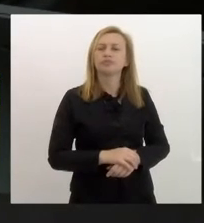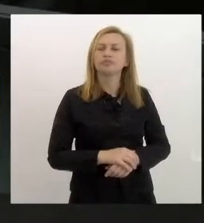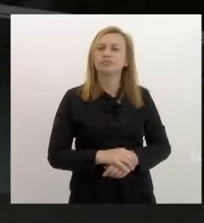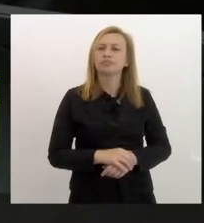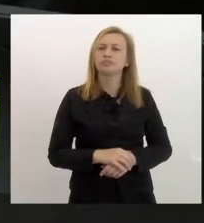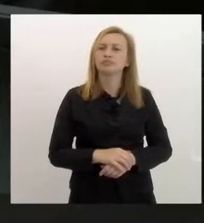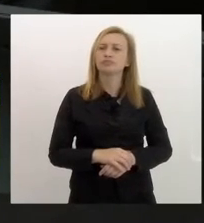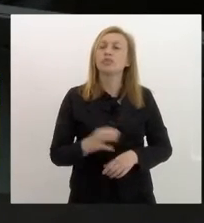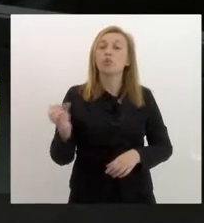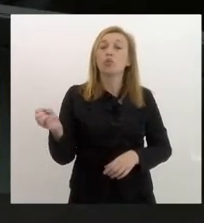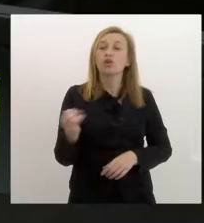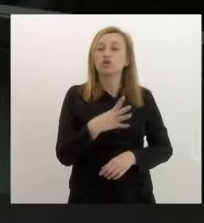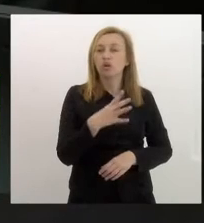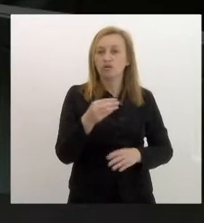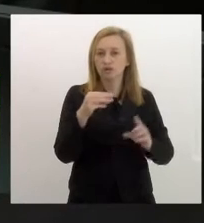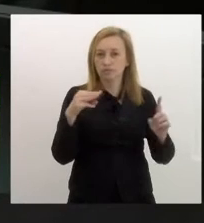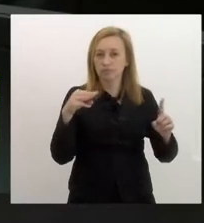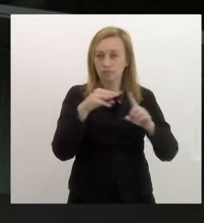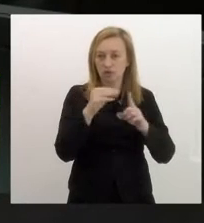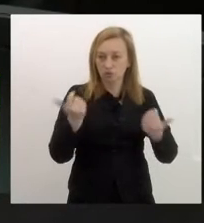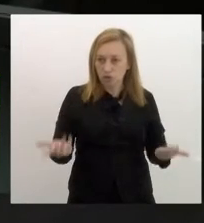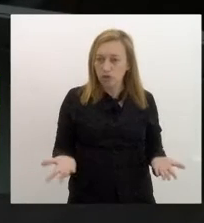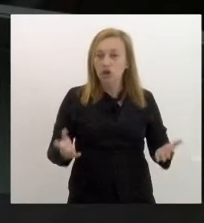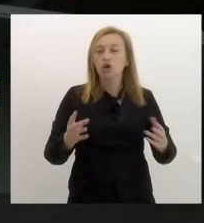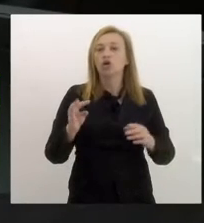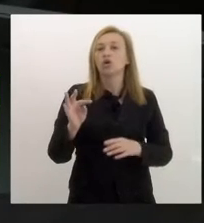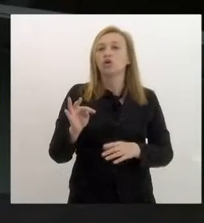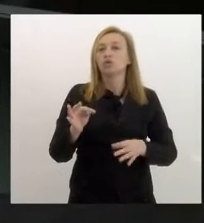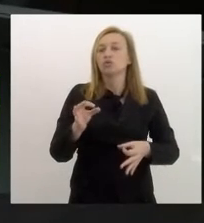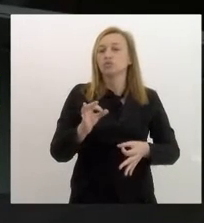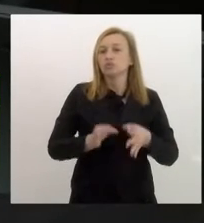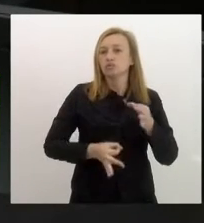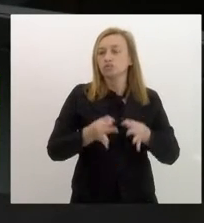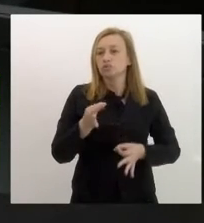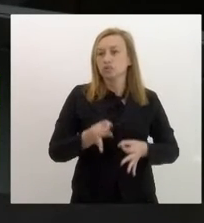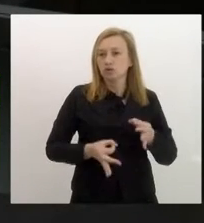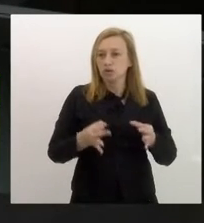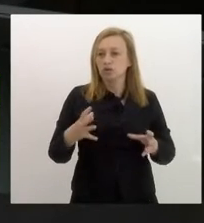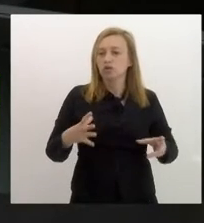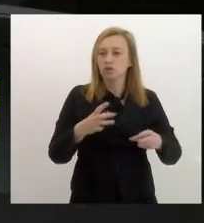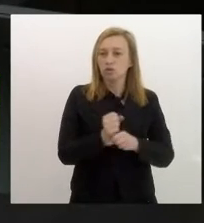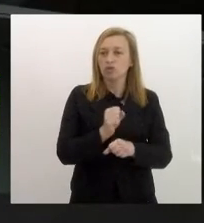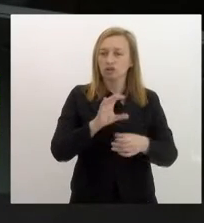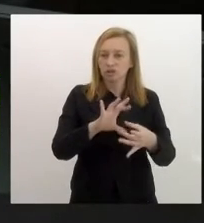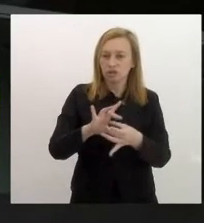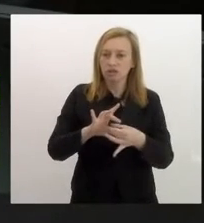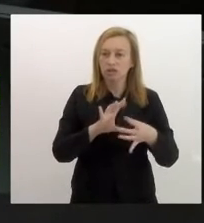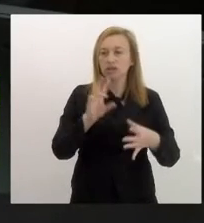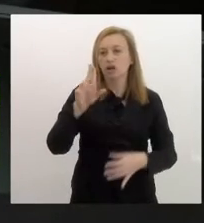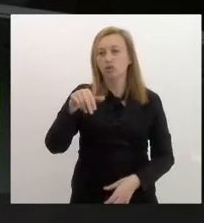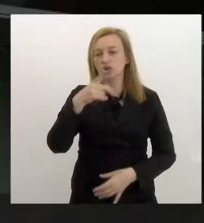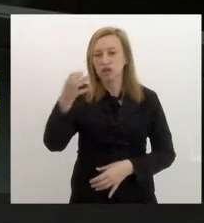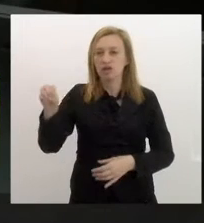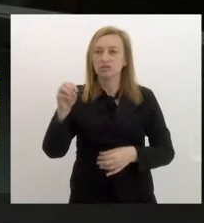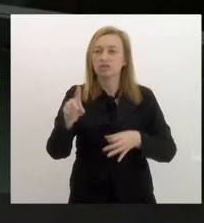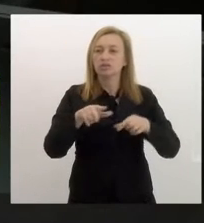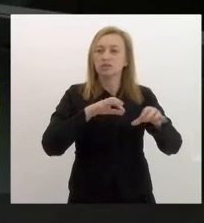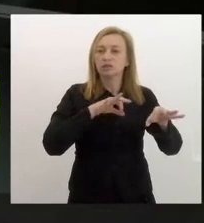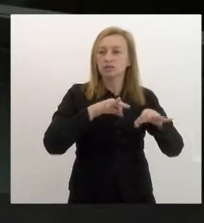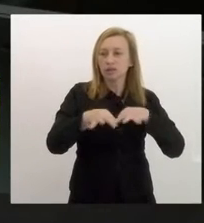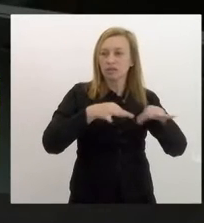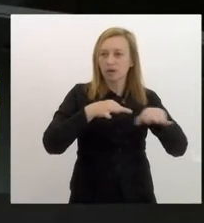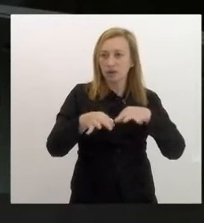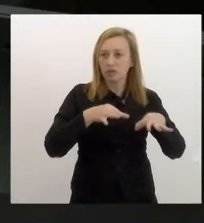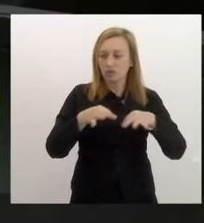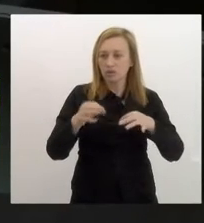estabelecia-se uma nova metodologia o Tribunal de Contas da União Trabalhou essa metodologia e o